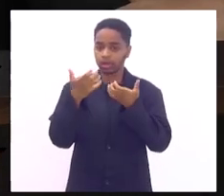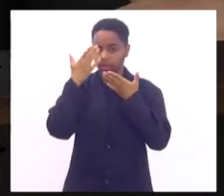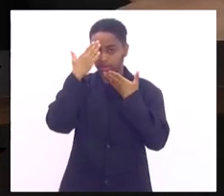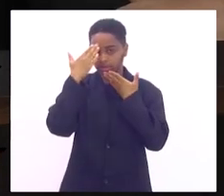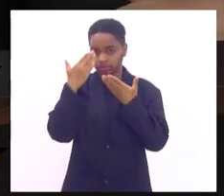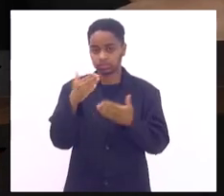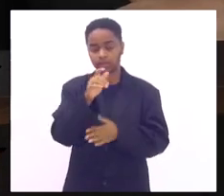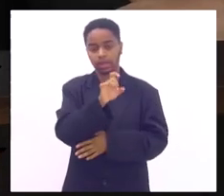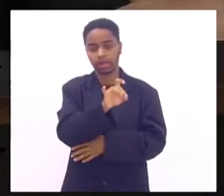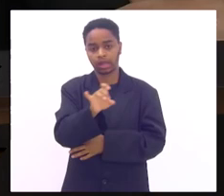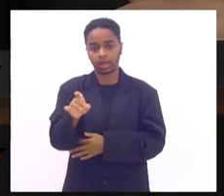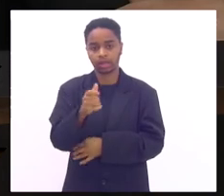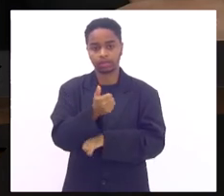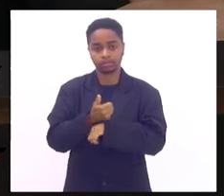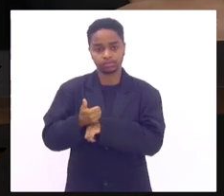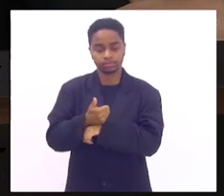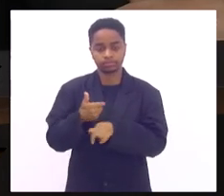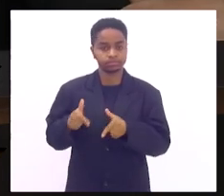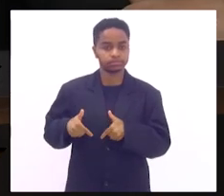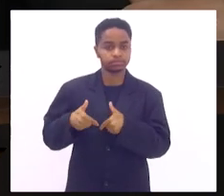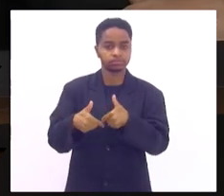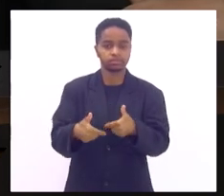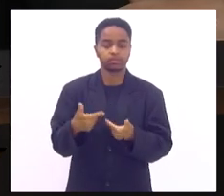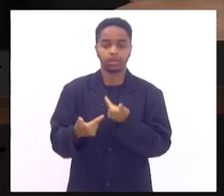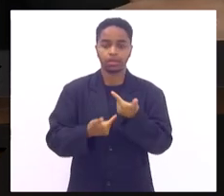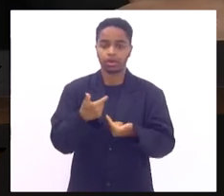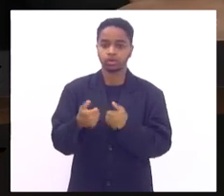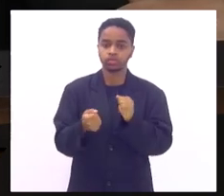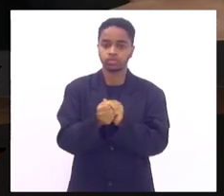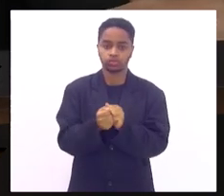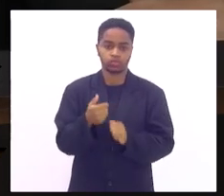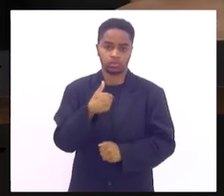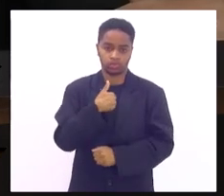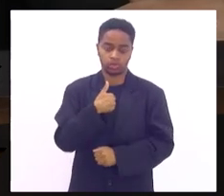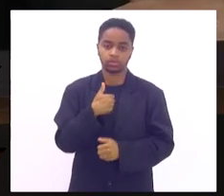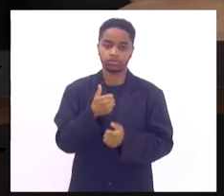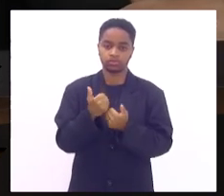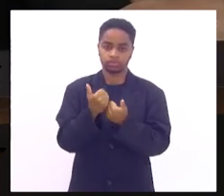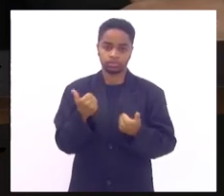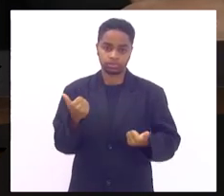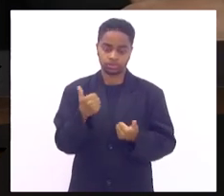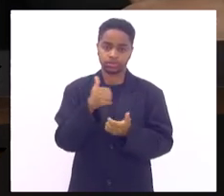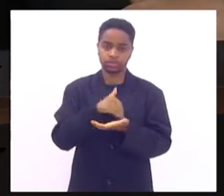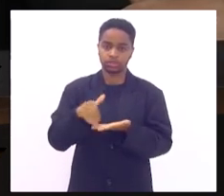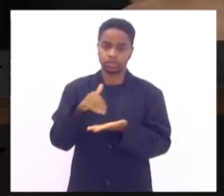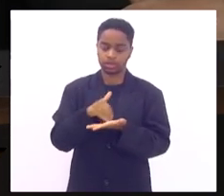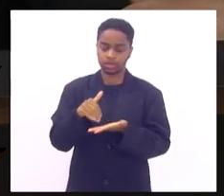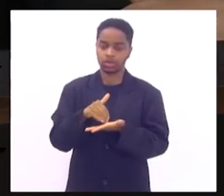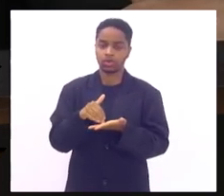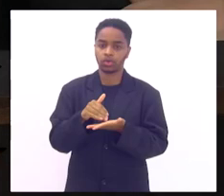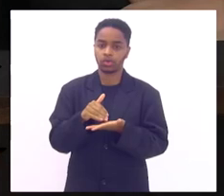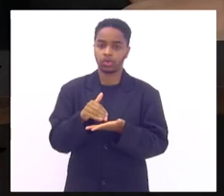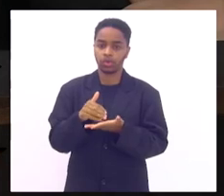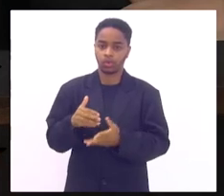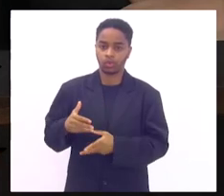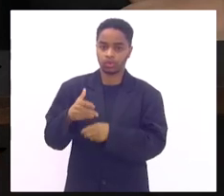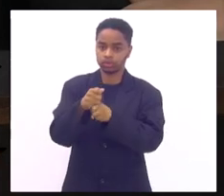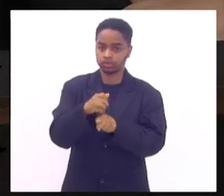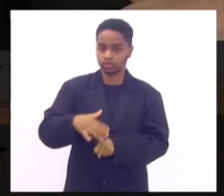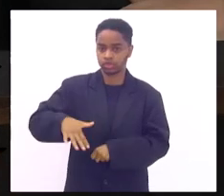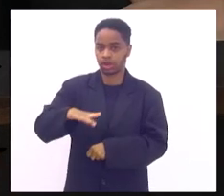profissionais que atuam lá na Subconte, né, Subsecretaria de Contabilidade Geral do Estado,